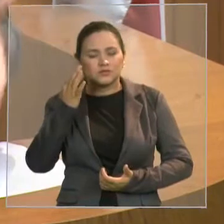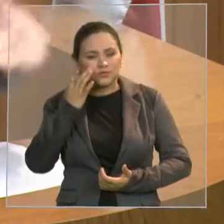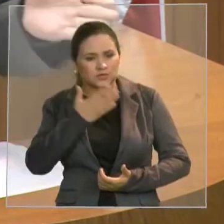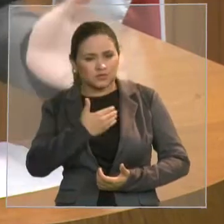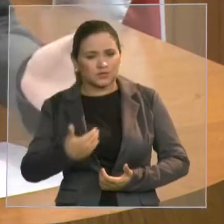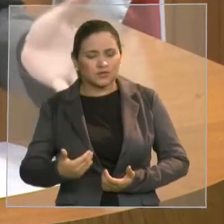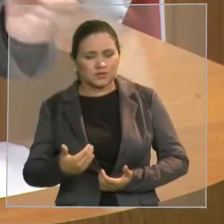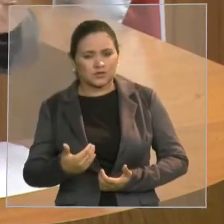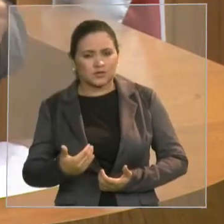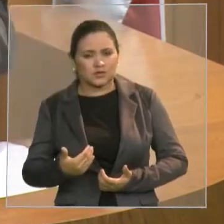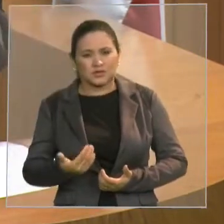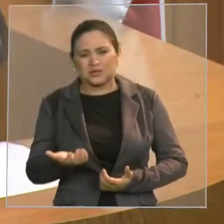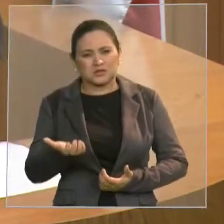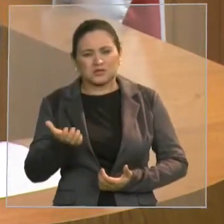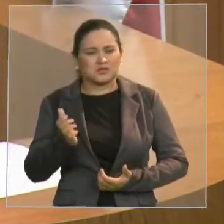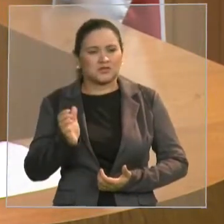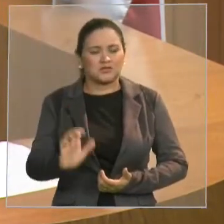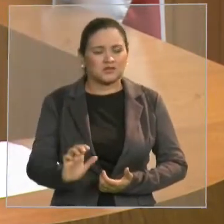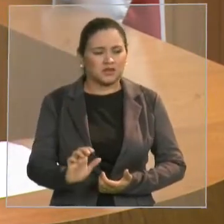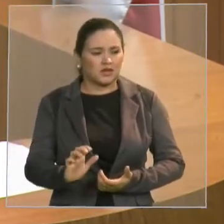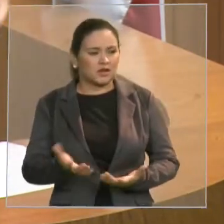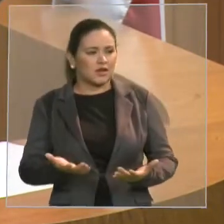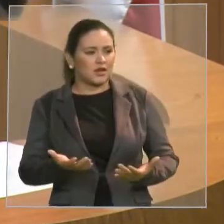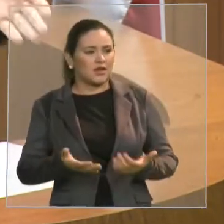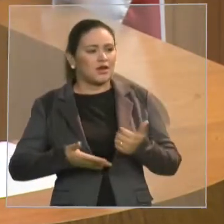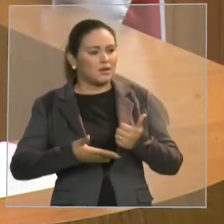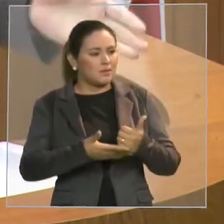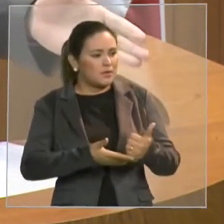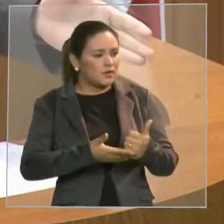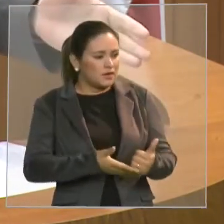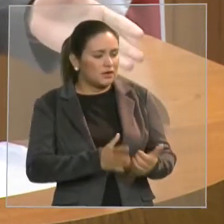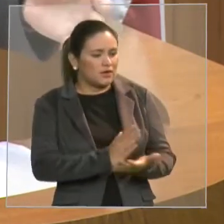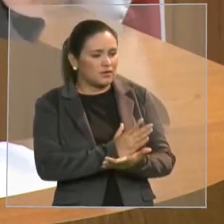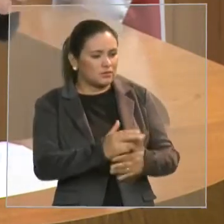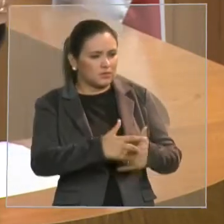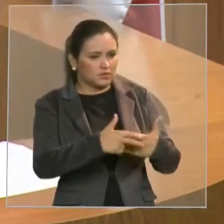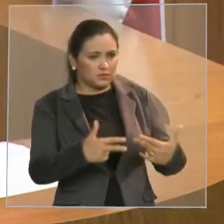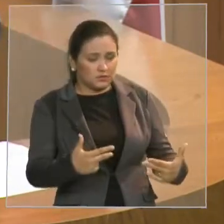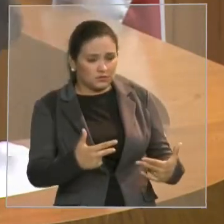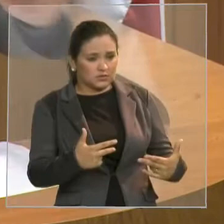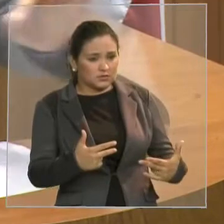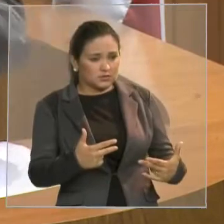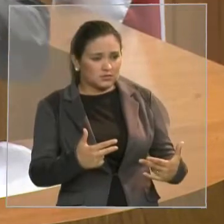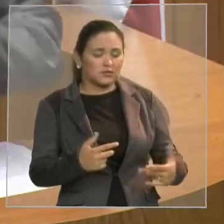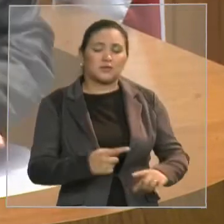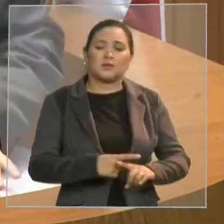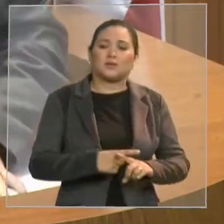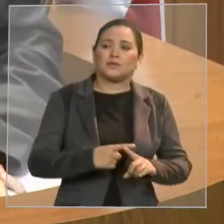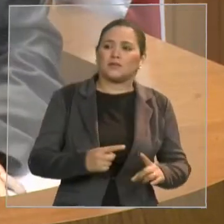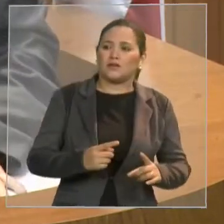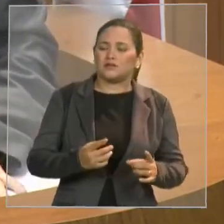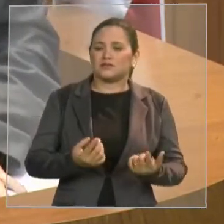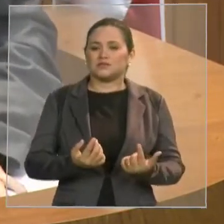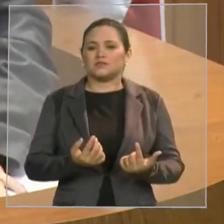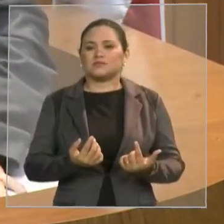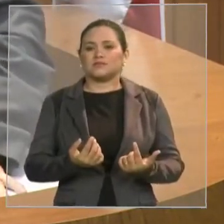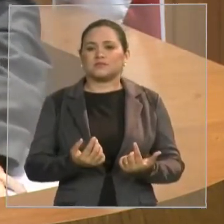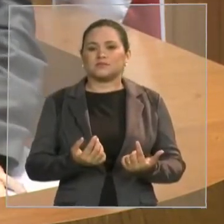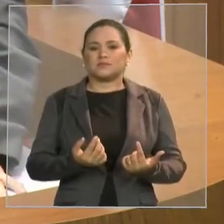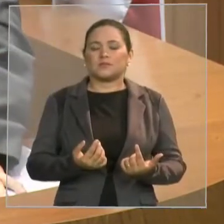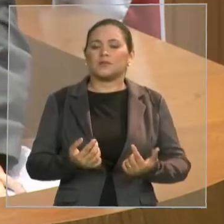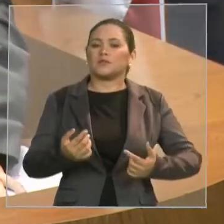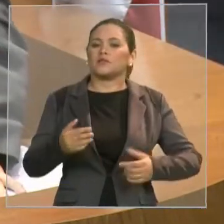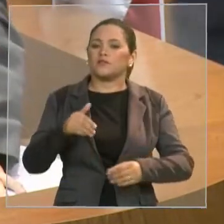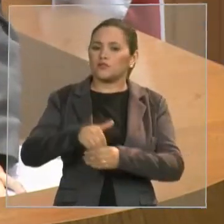com o governador Flávio Dino. Teve até menos voto do que eu, mas graças a uma articulação partidária de